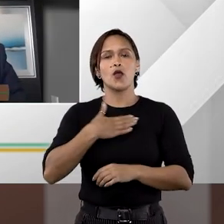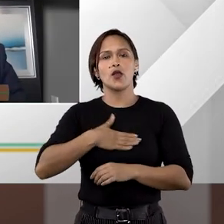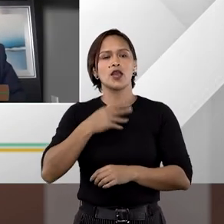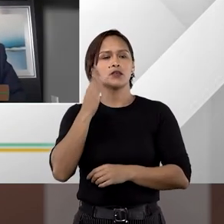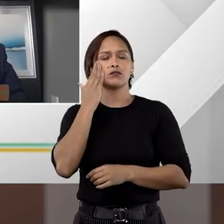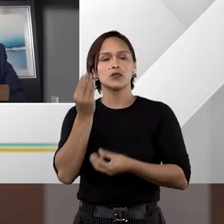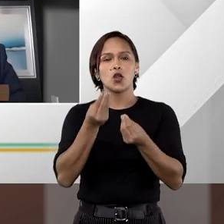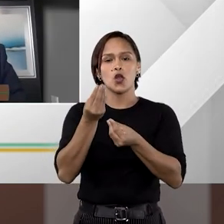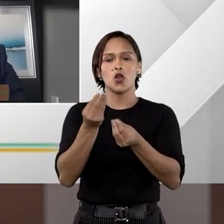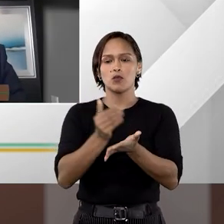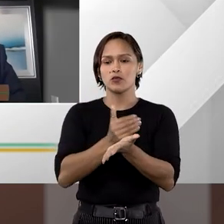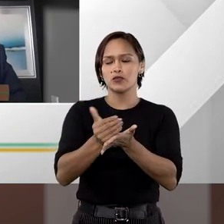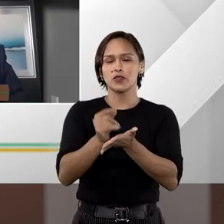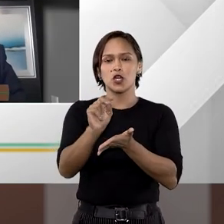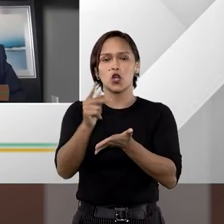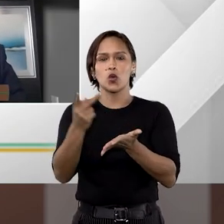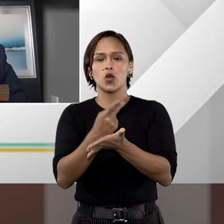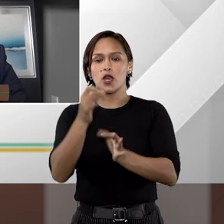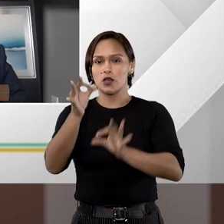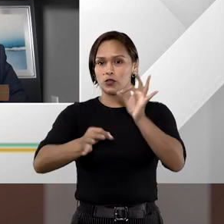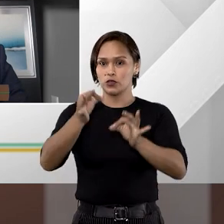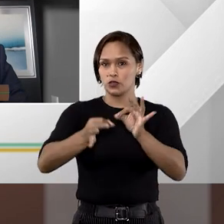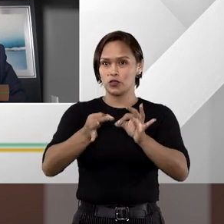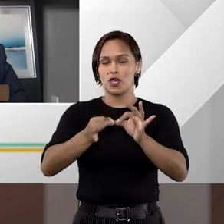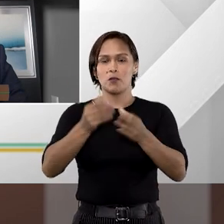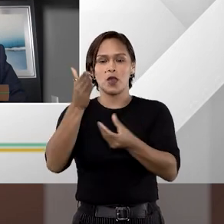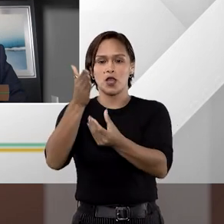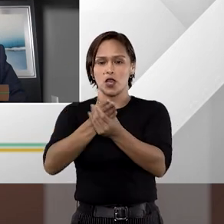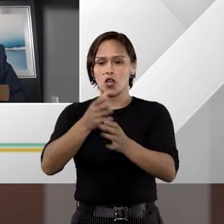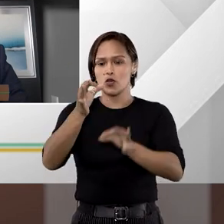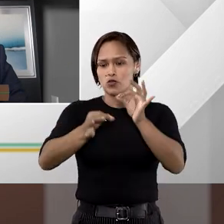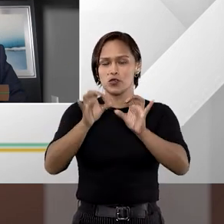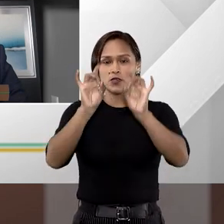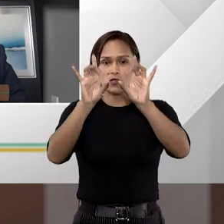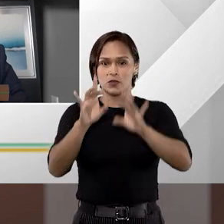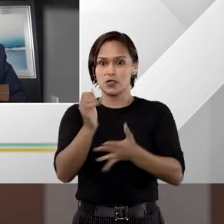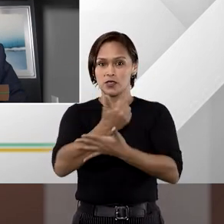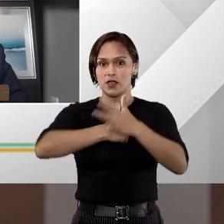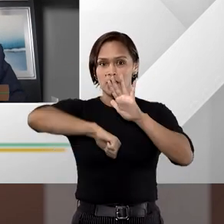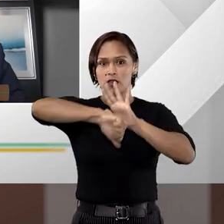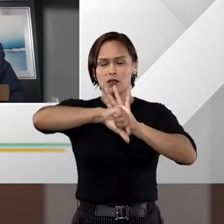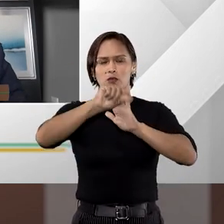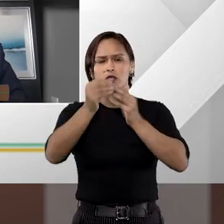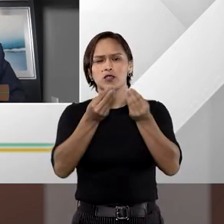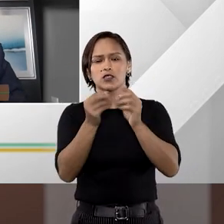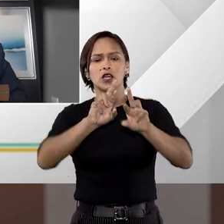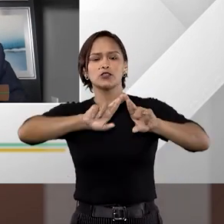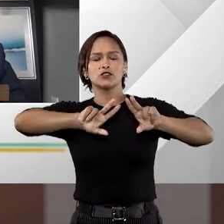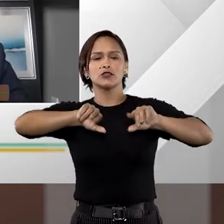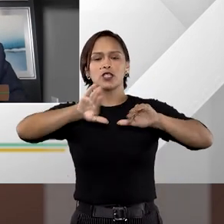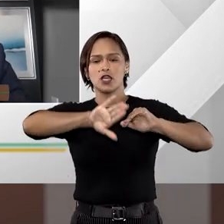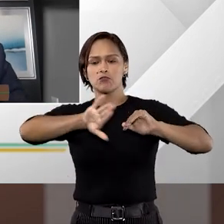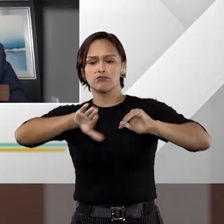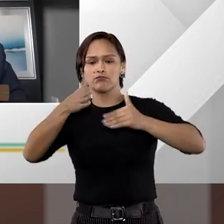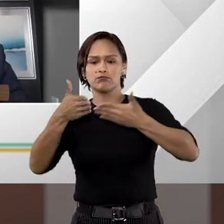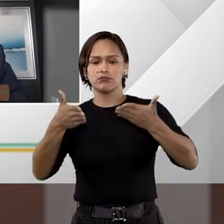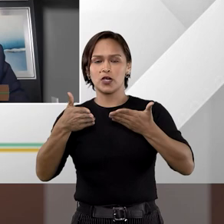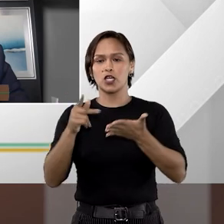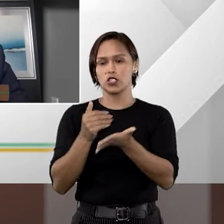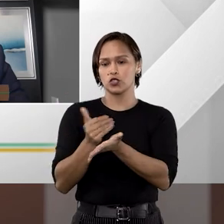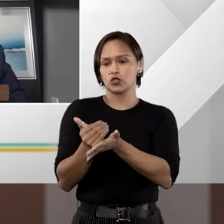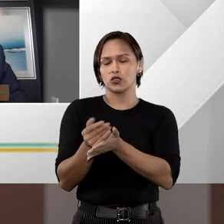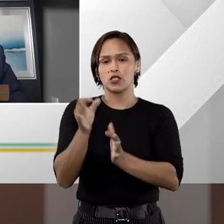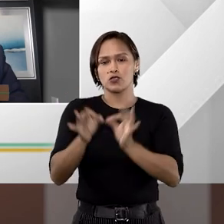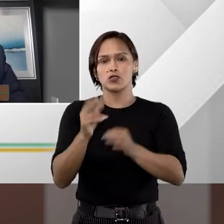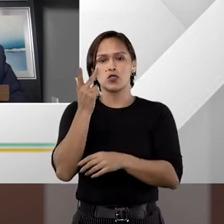eu gostaria de saber como é que se dão o processamento eo julgamento dos casos nos juizados especiais criminais e no que se diferem então né